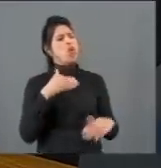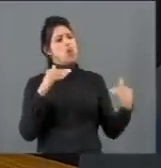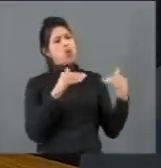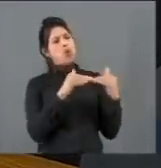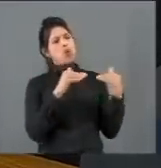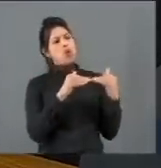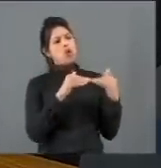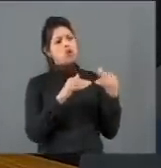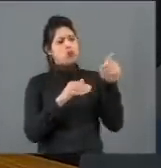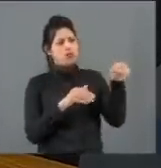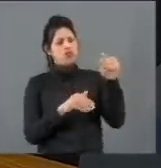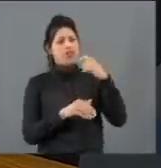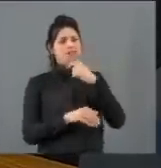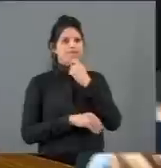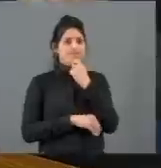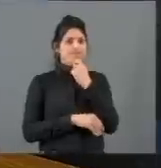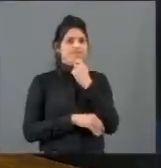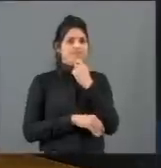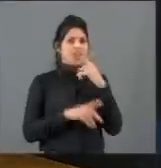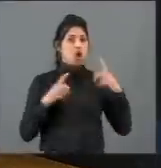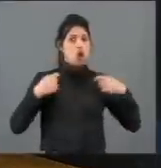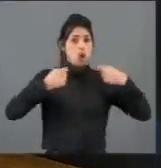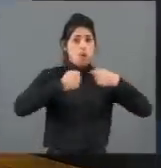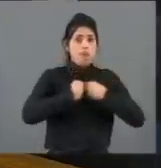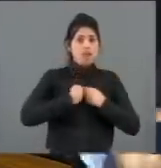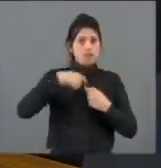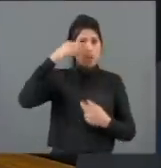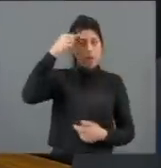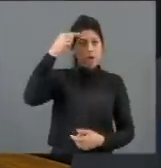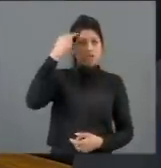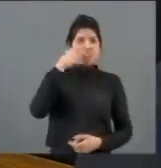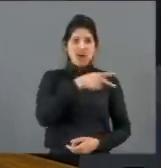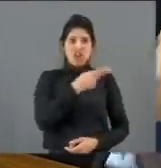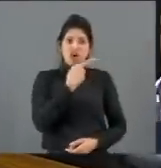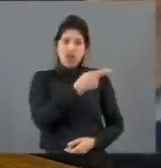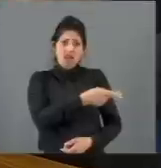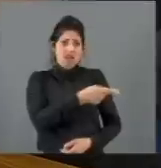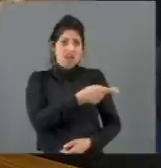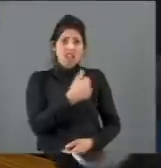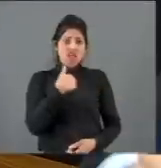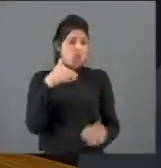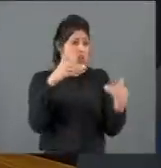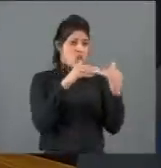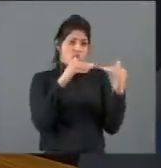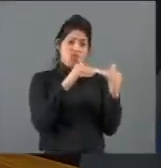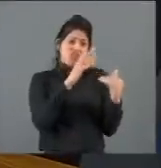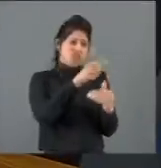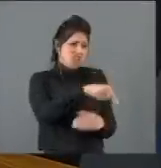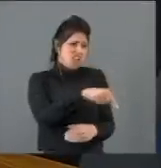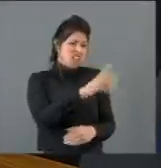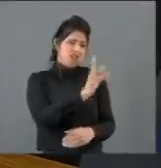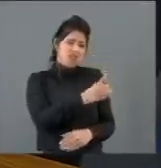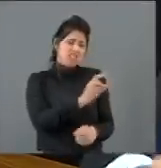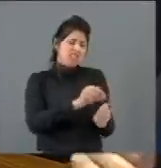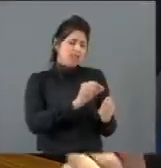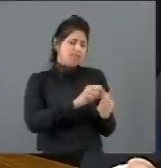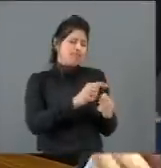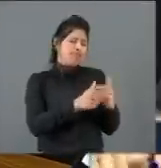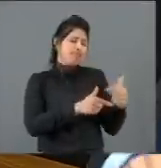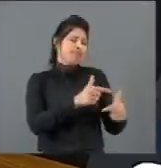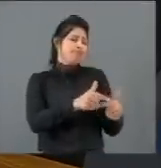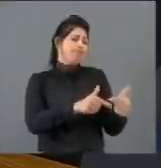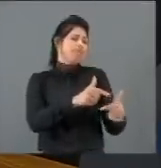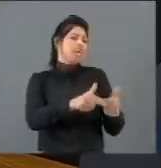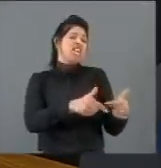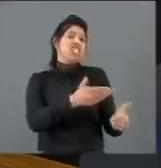gênero, número e grau, é só o gran finale. Porque já vem fazendo isso há muito tempo. E muitos de nós,